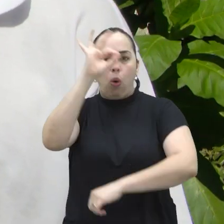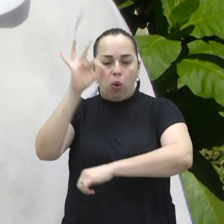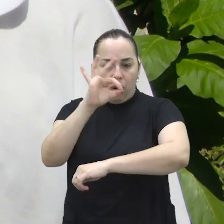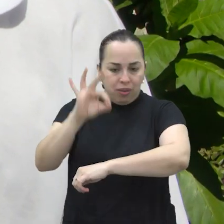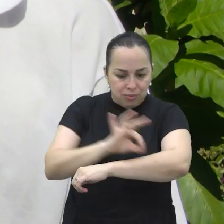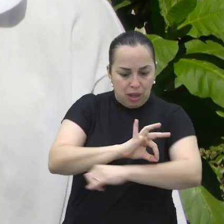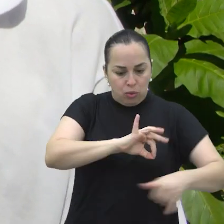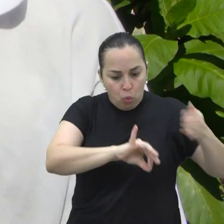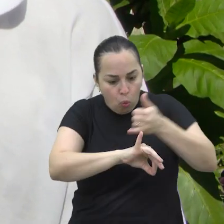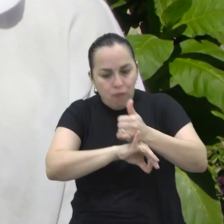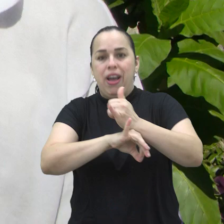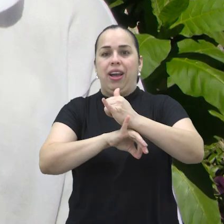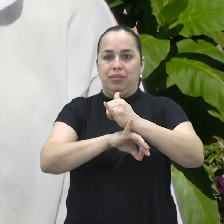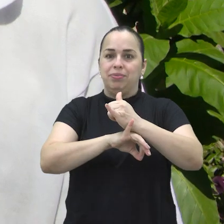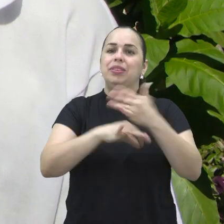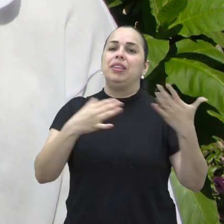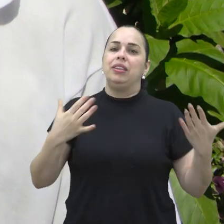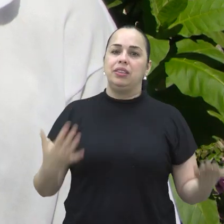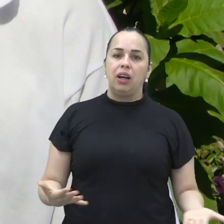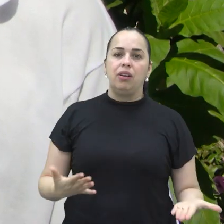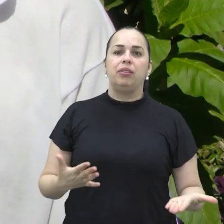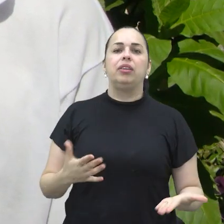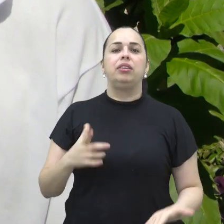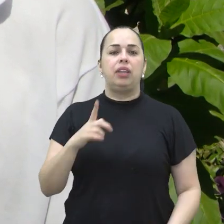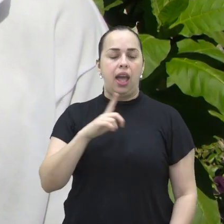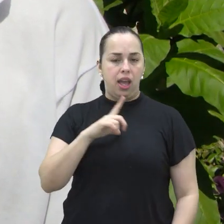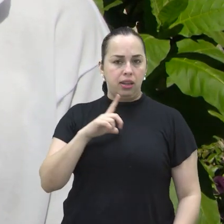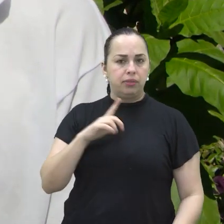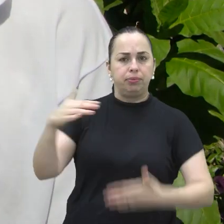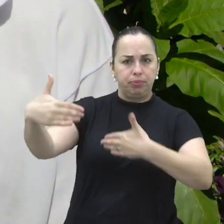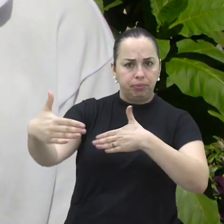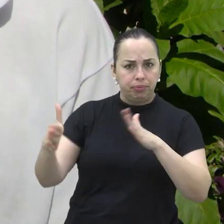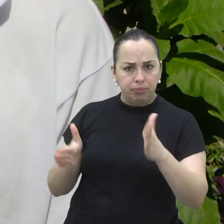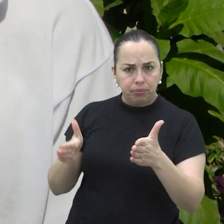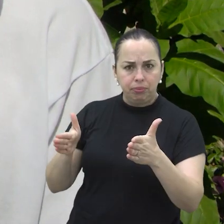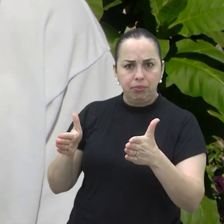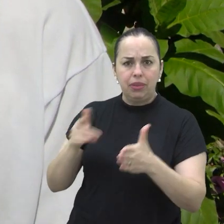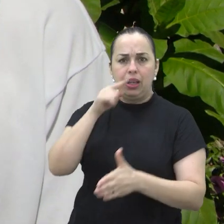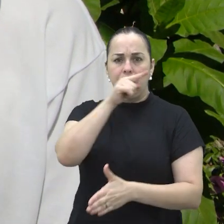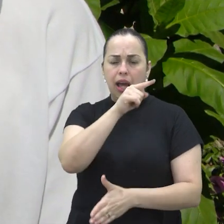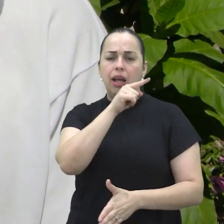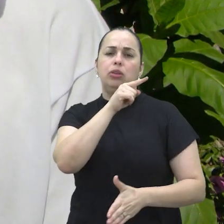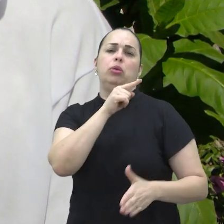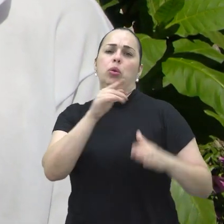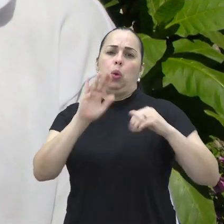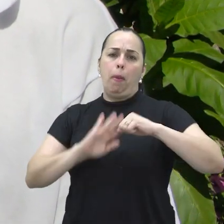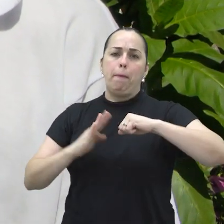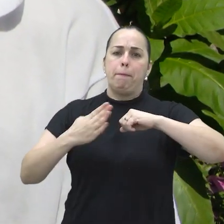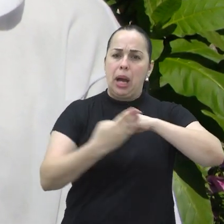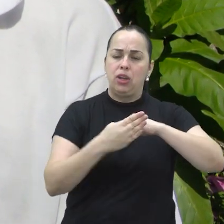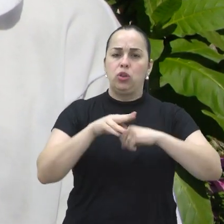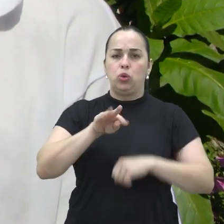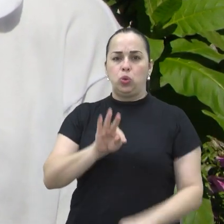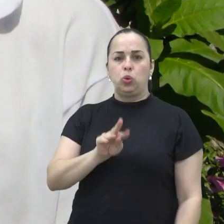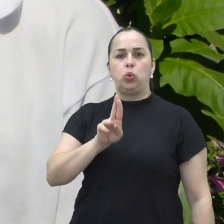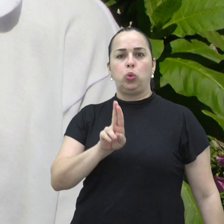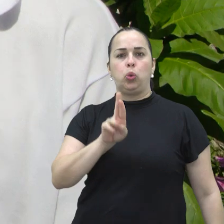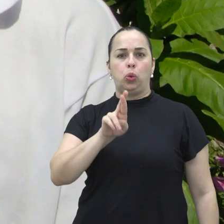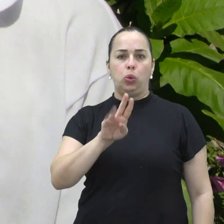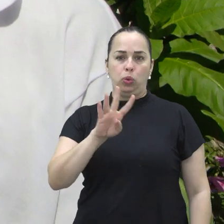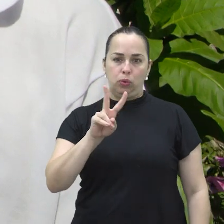abelha africanizada. Então tem o apiário lá no bairro do Turvo, no Rio dos